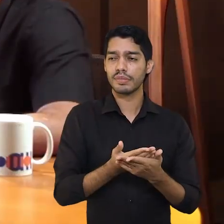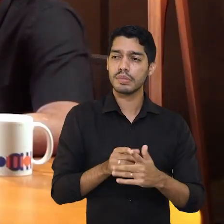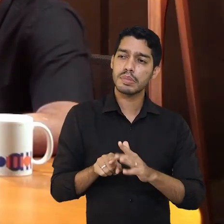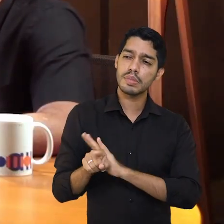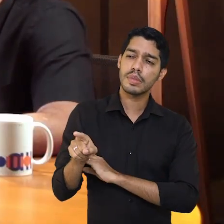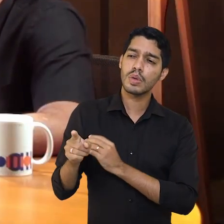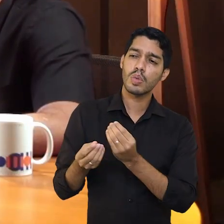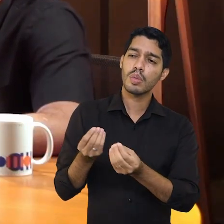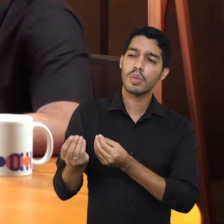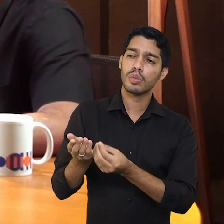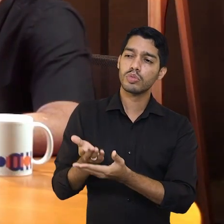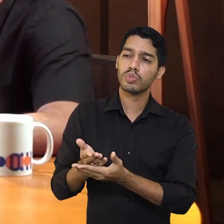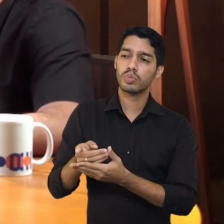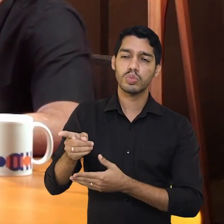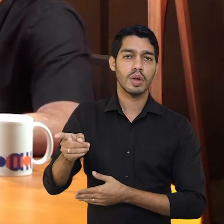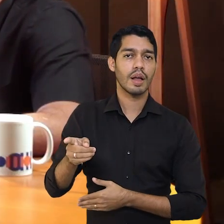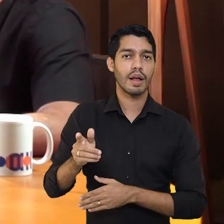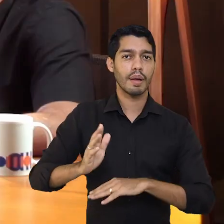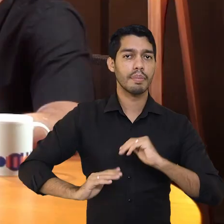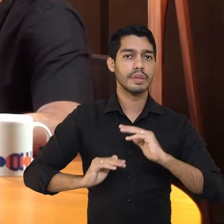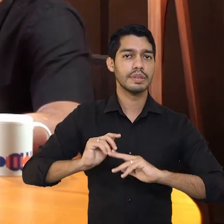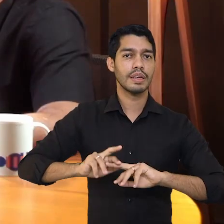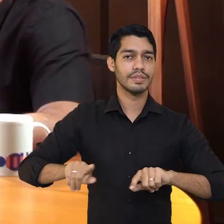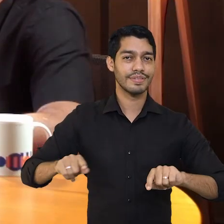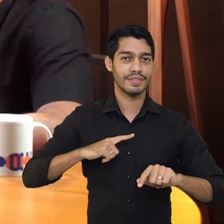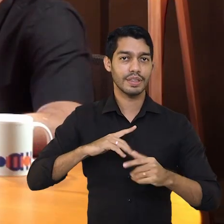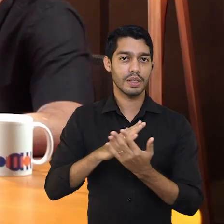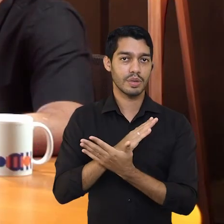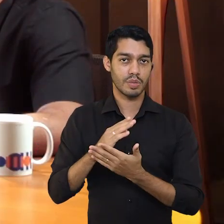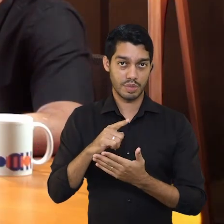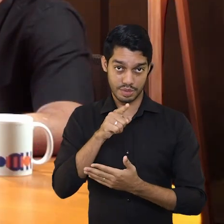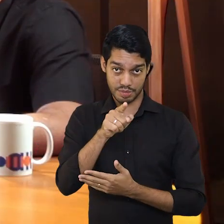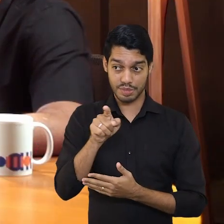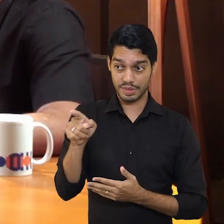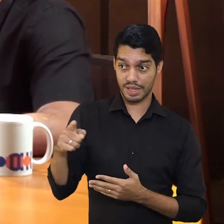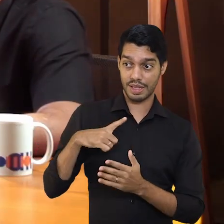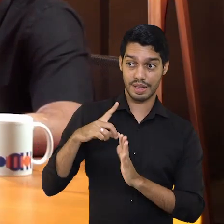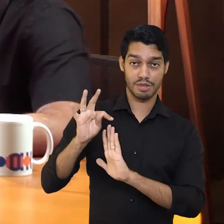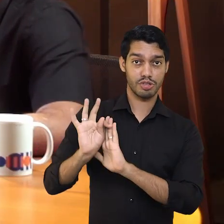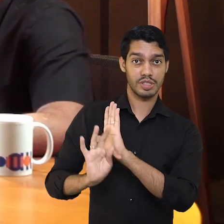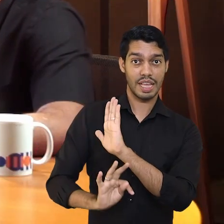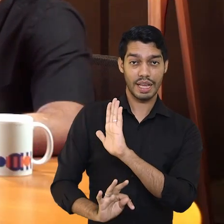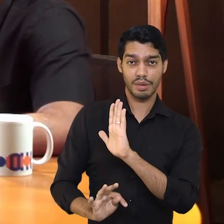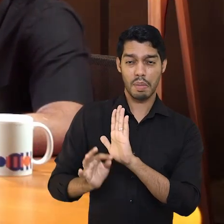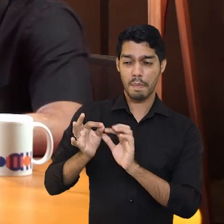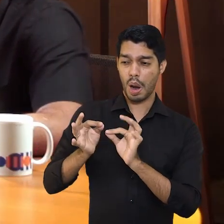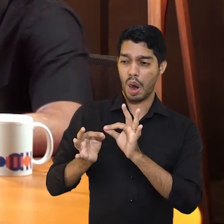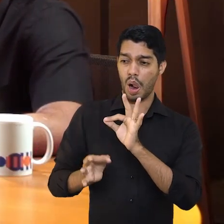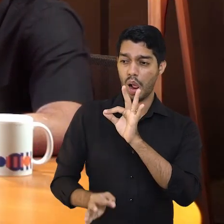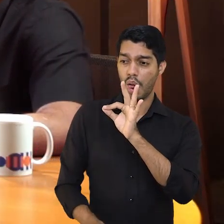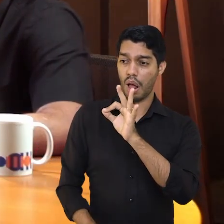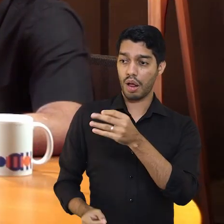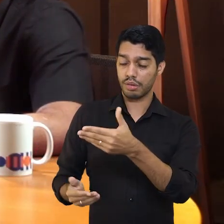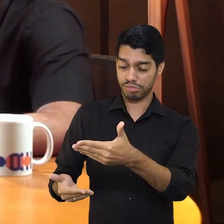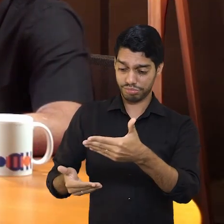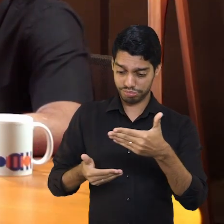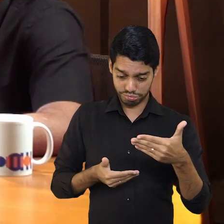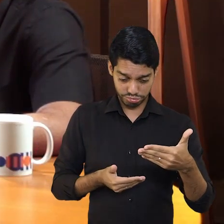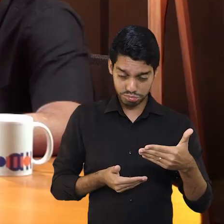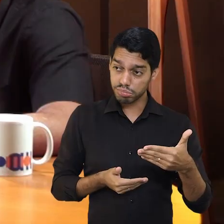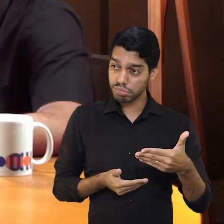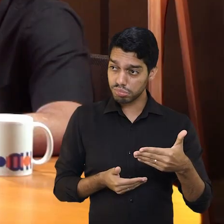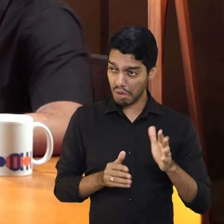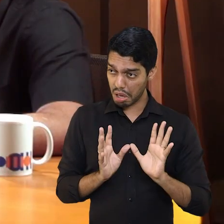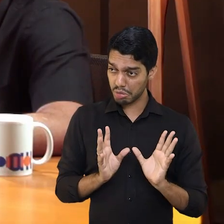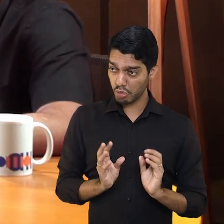Quais são as habilidades que estão envolvidas, por exemplo, quando quando alguém te dá um texto grande e fala: olha, Marlos, faz um resumo desse texto aí para